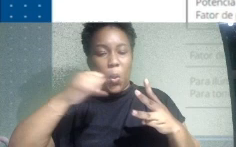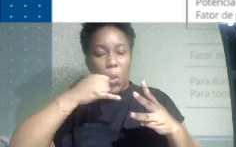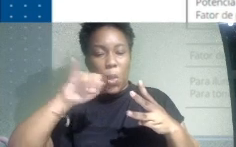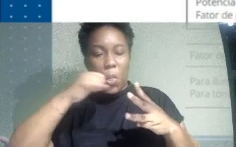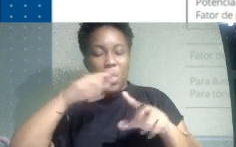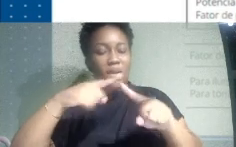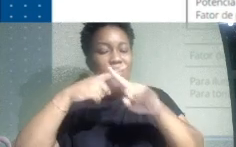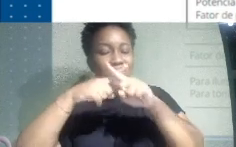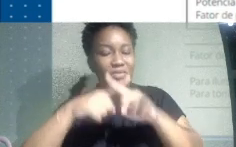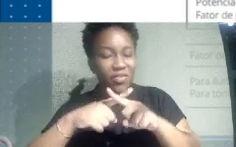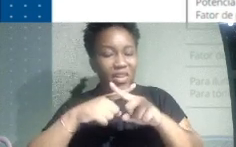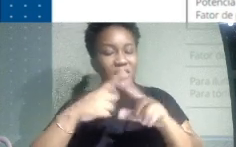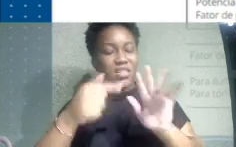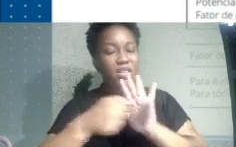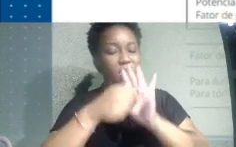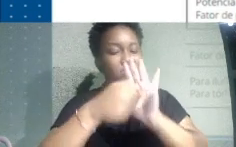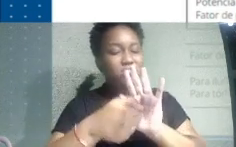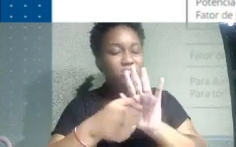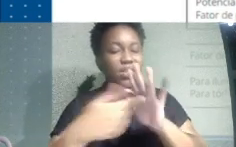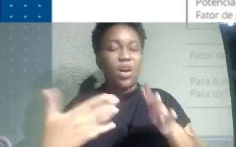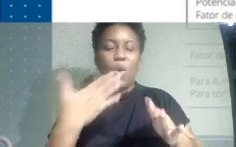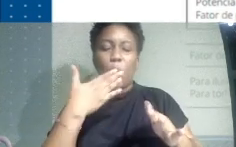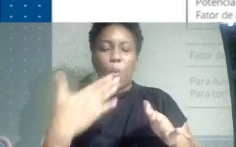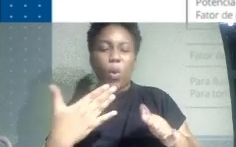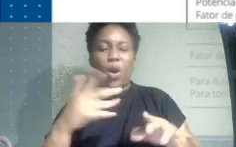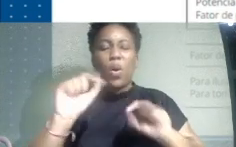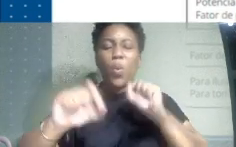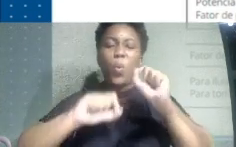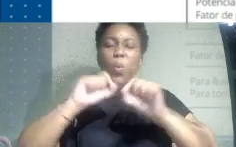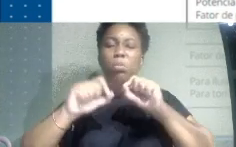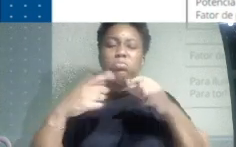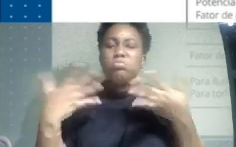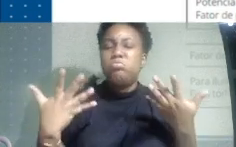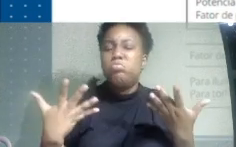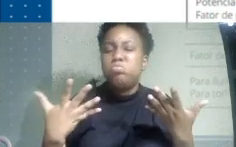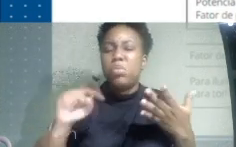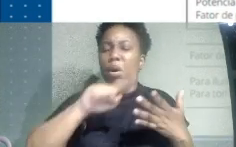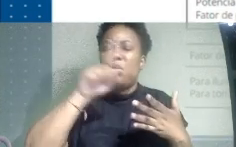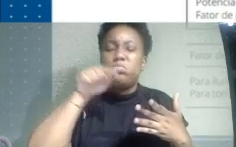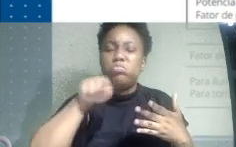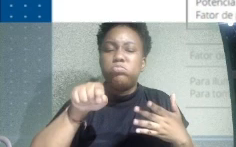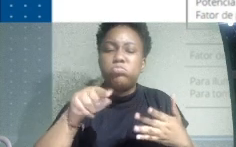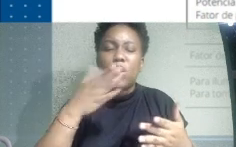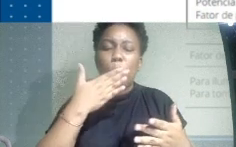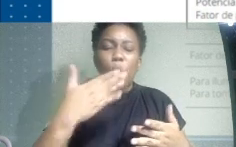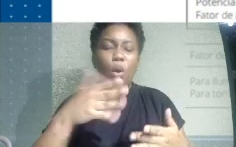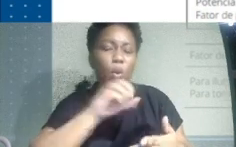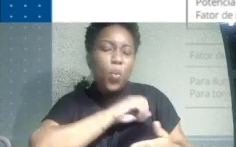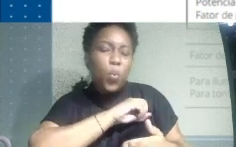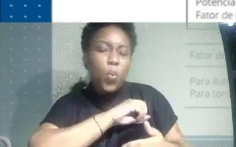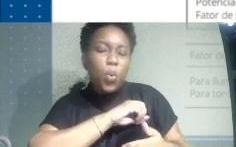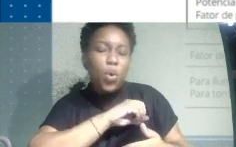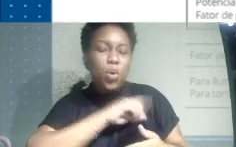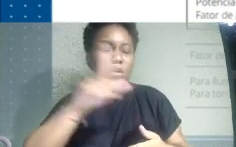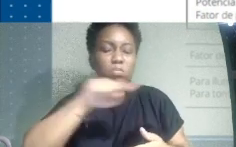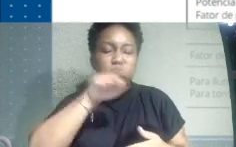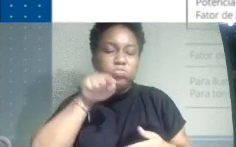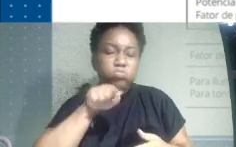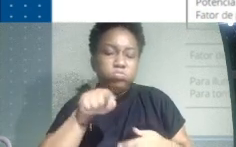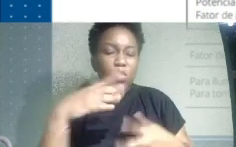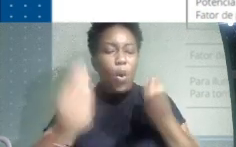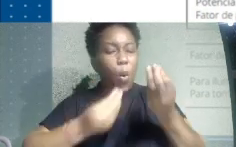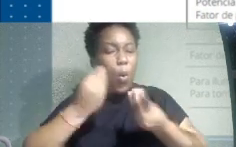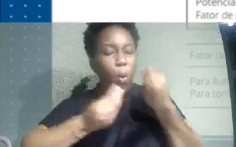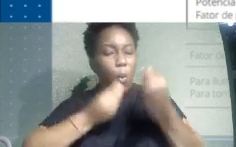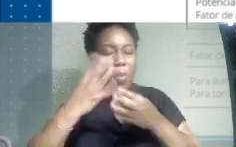essa potência aparente. Mas quem é esse fator de potência? Qual é o valor desse fator? Como que eu faço para calculá-lo? Ou